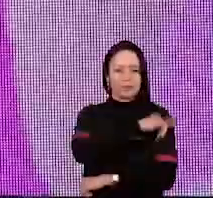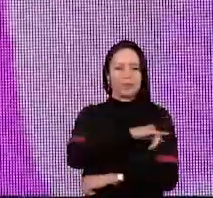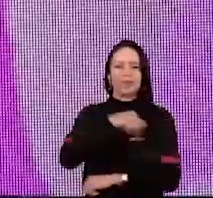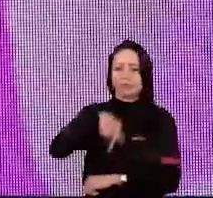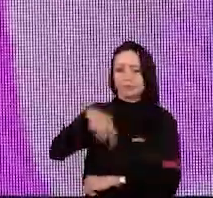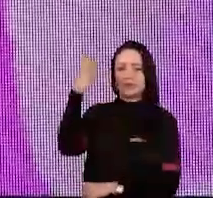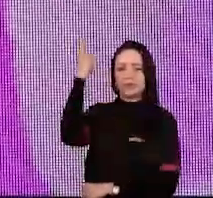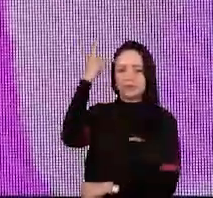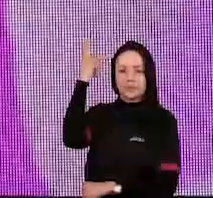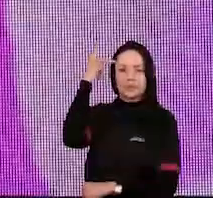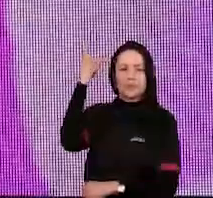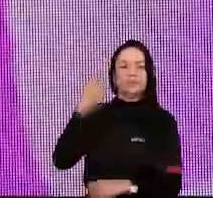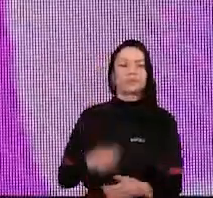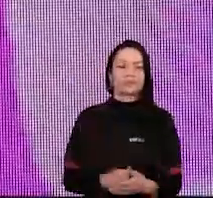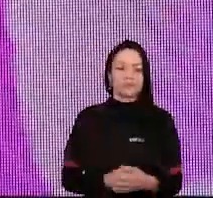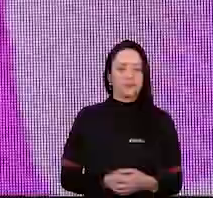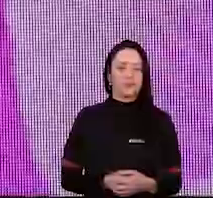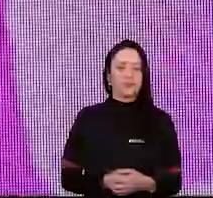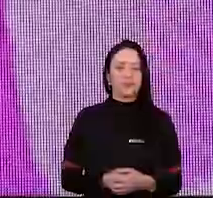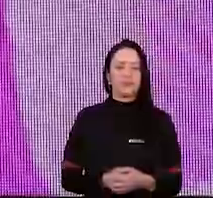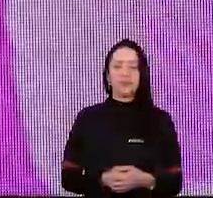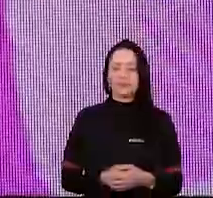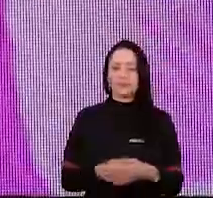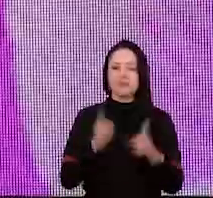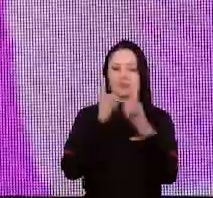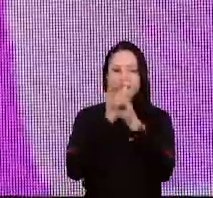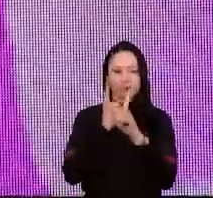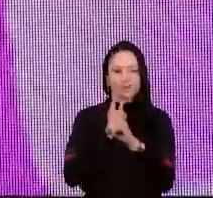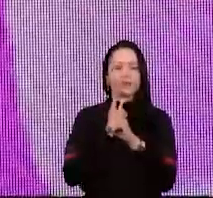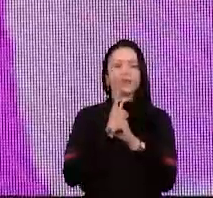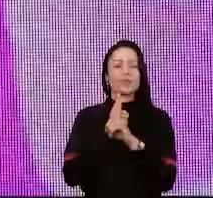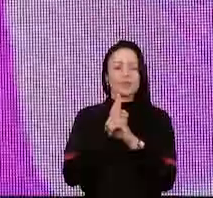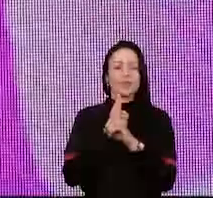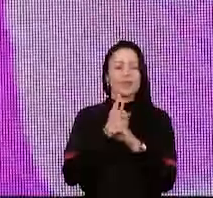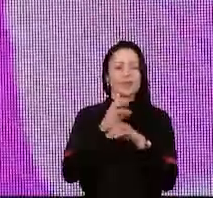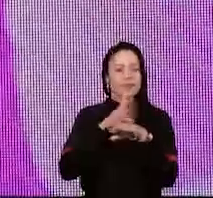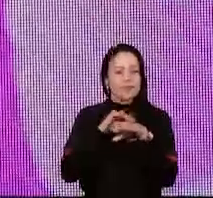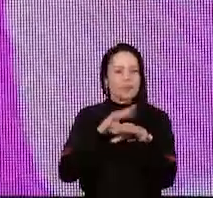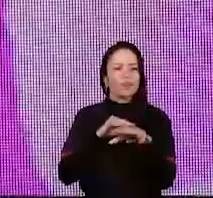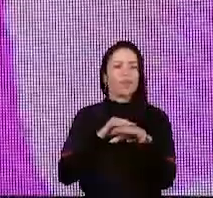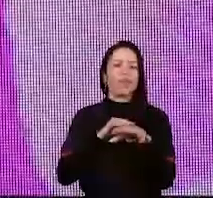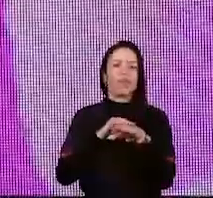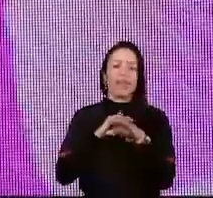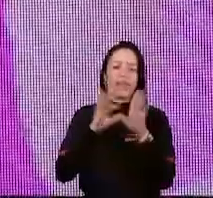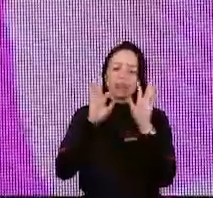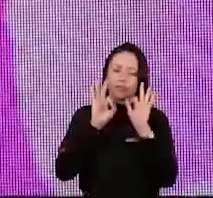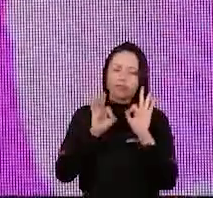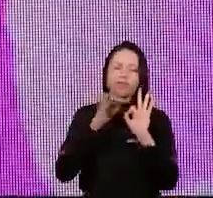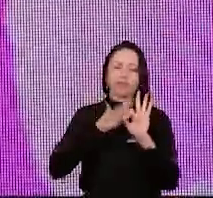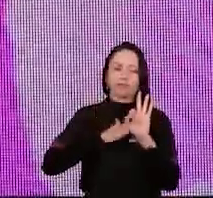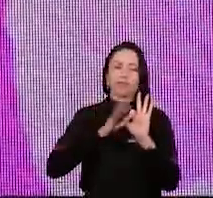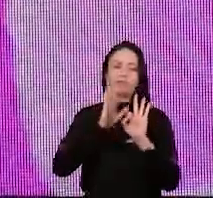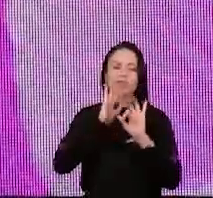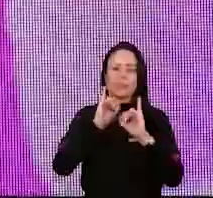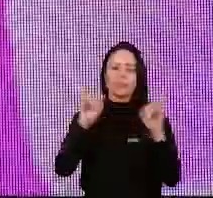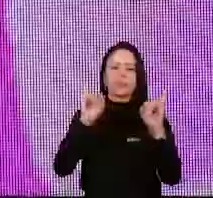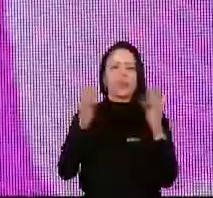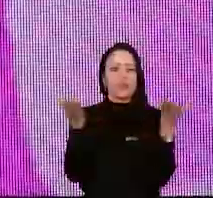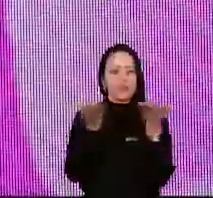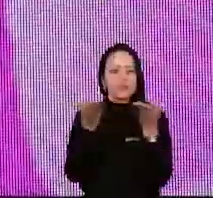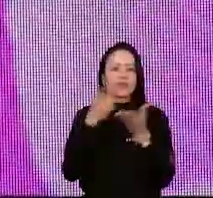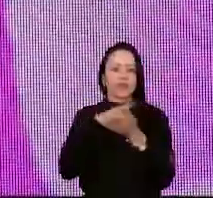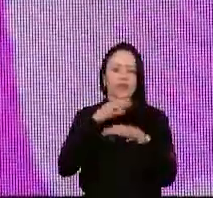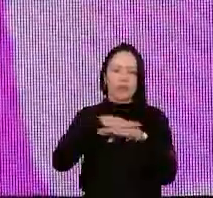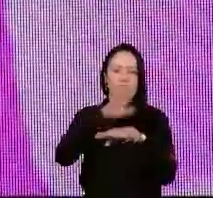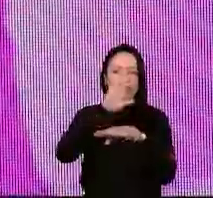em São Paulo, a casuística de colesteatoma, eu tenho, com tranquilidade, eu posso afirmar para vocês que hoje a gente tem a